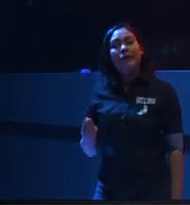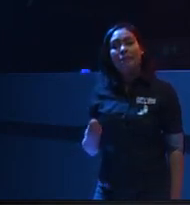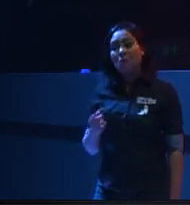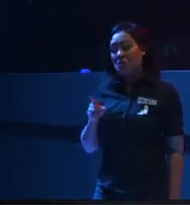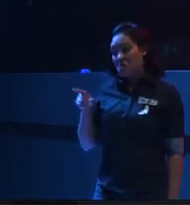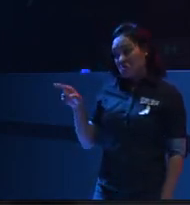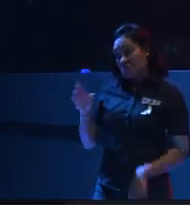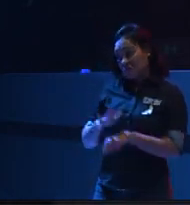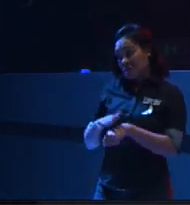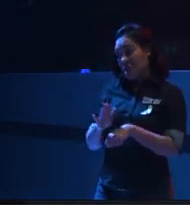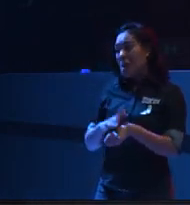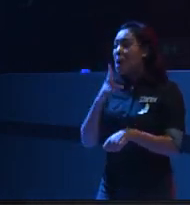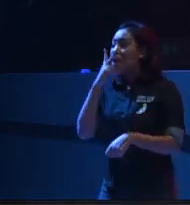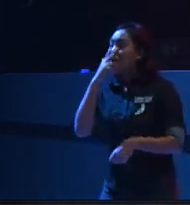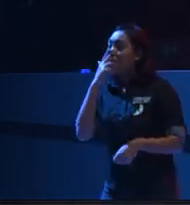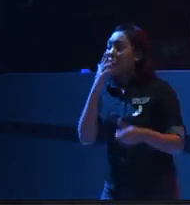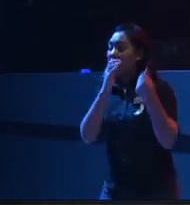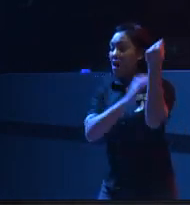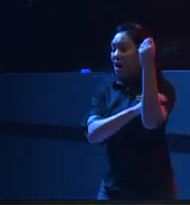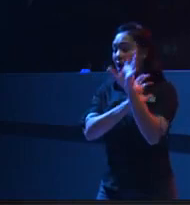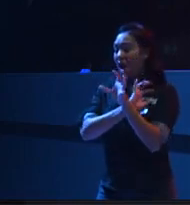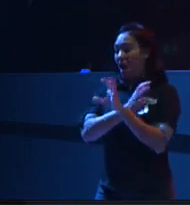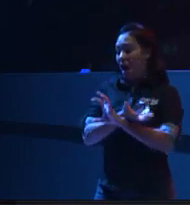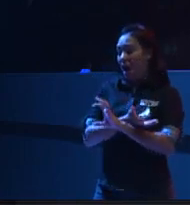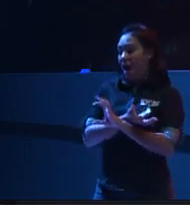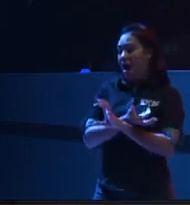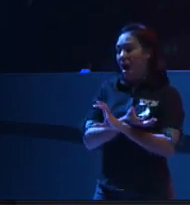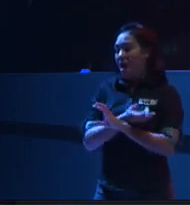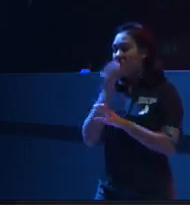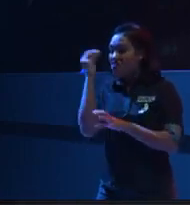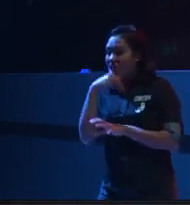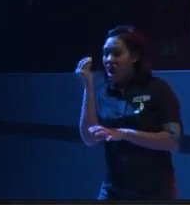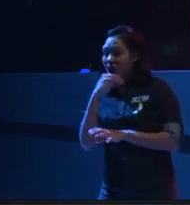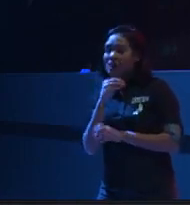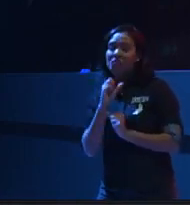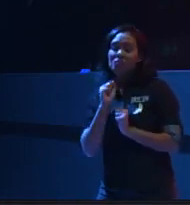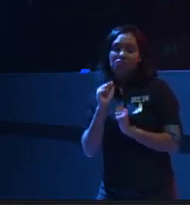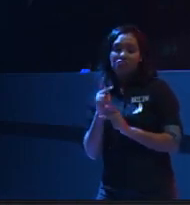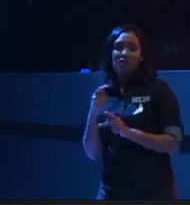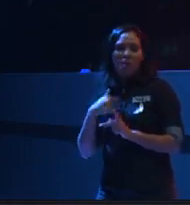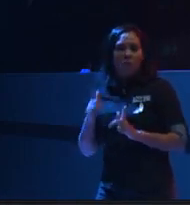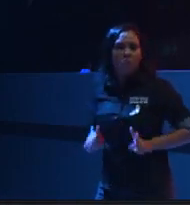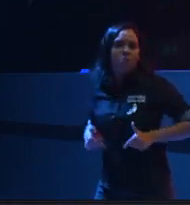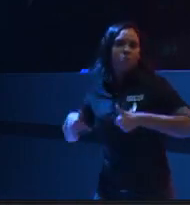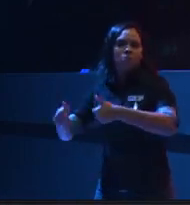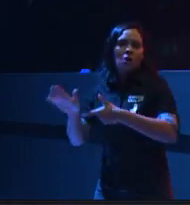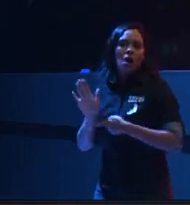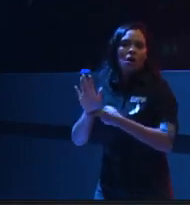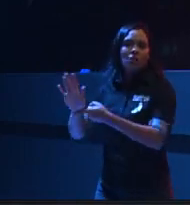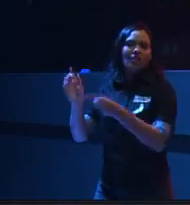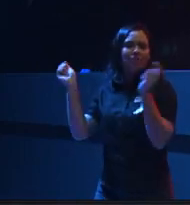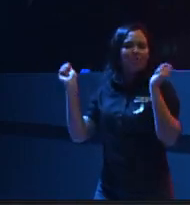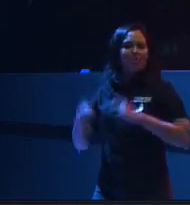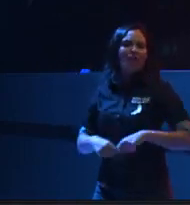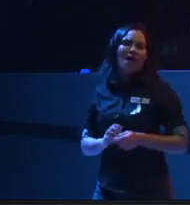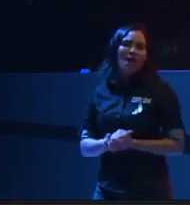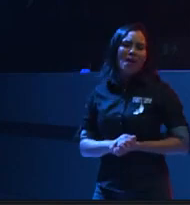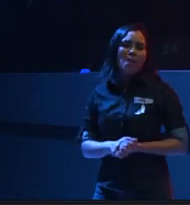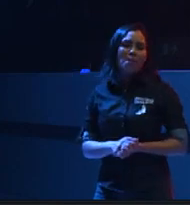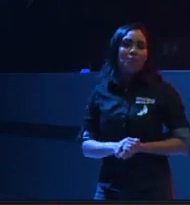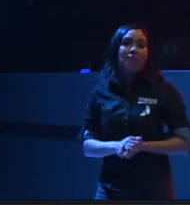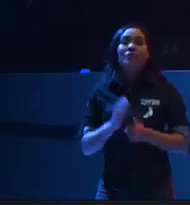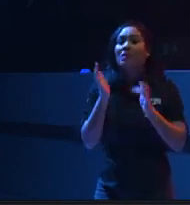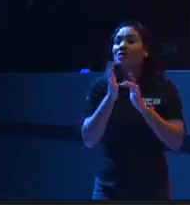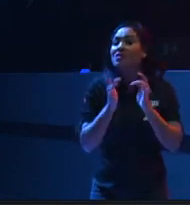músculo atrofiado se você não tem noção do que eu posso fazer com essa habilidade